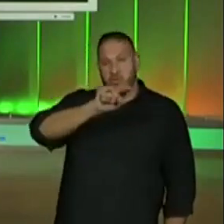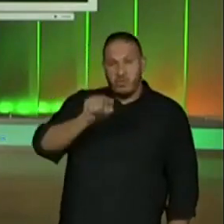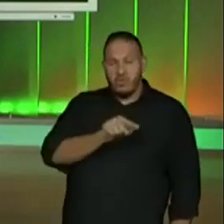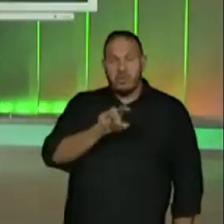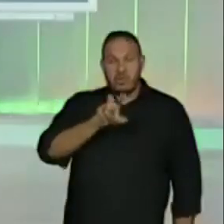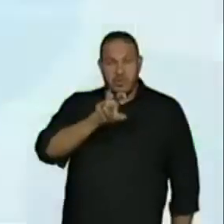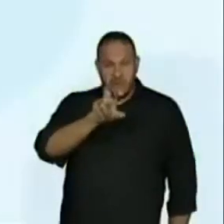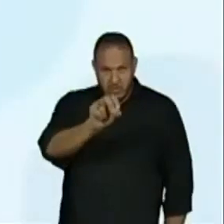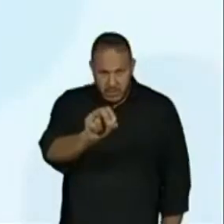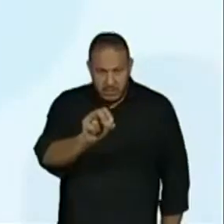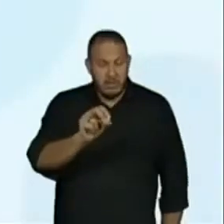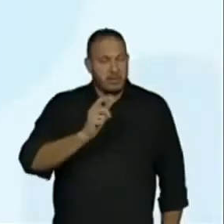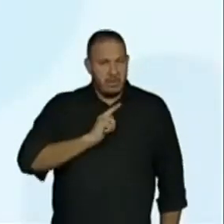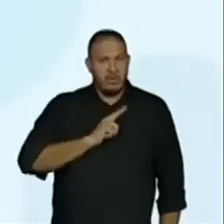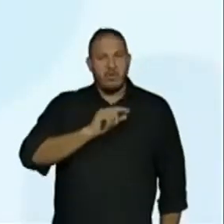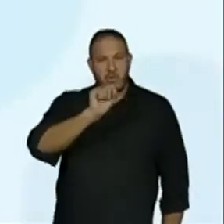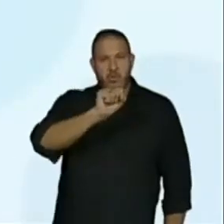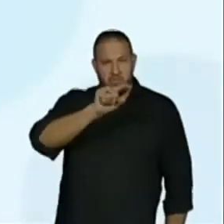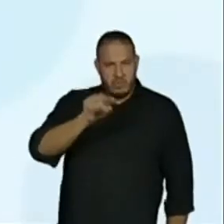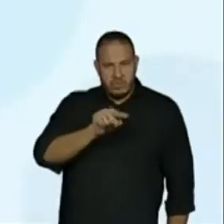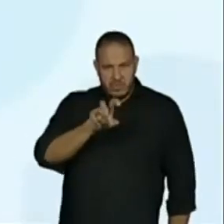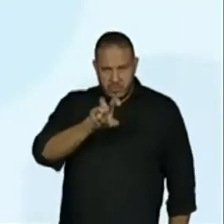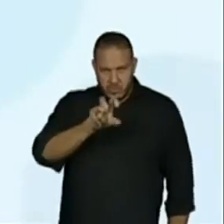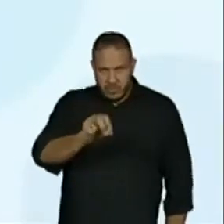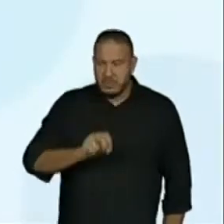tenho 8,50